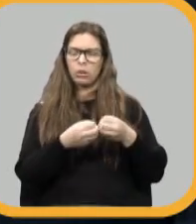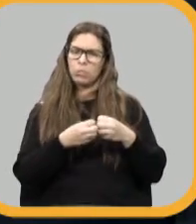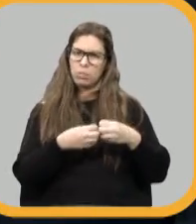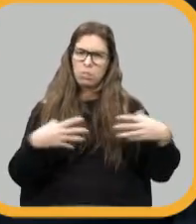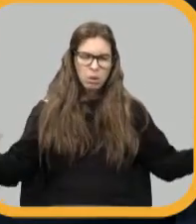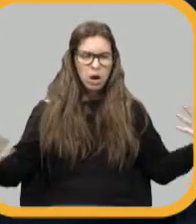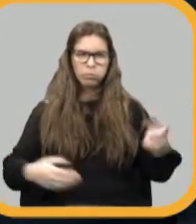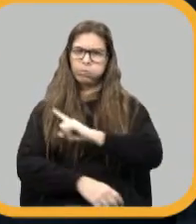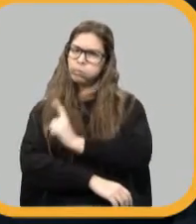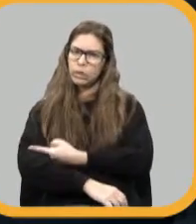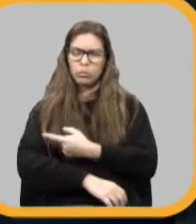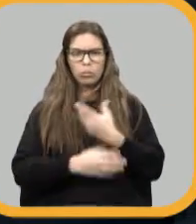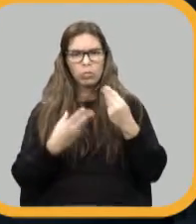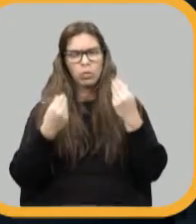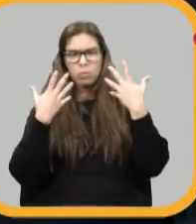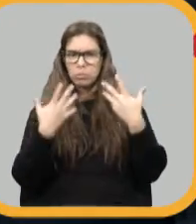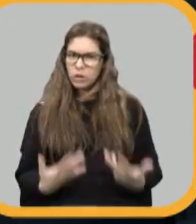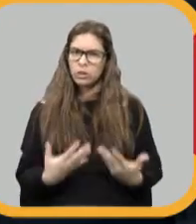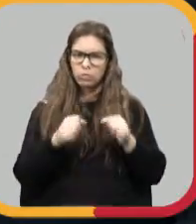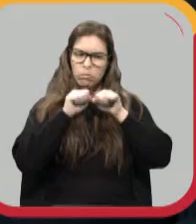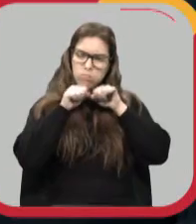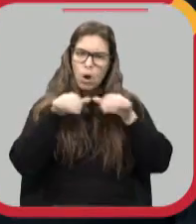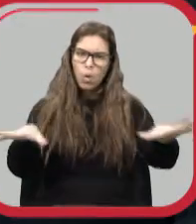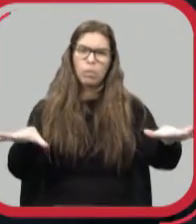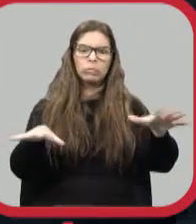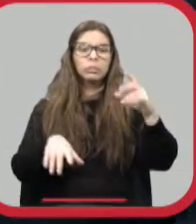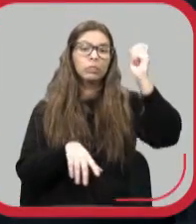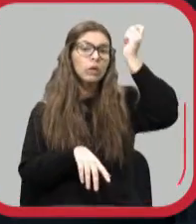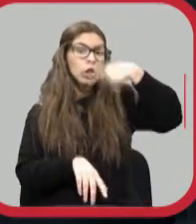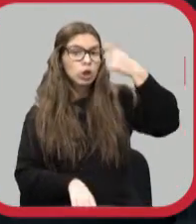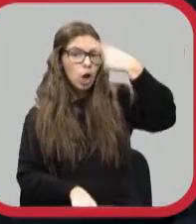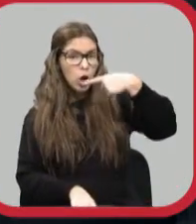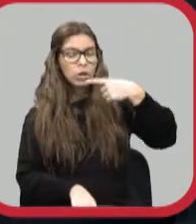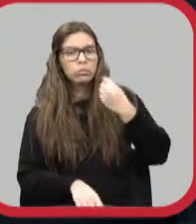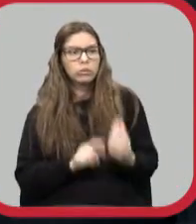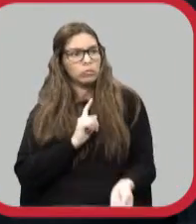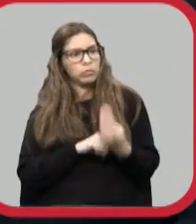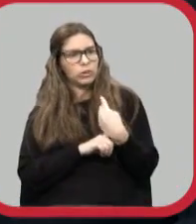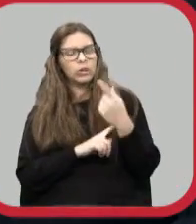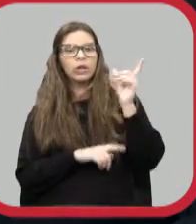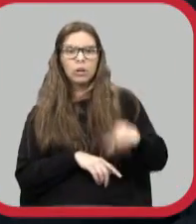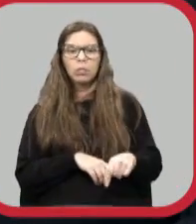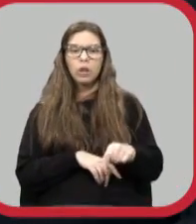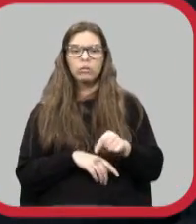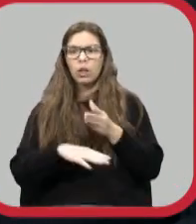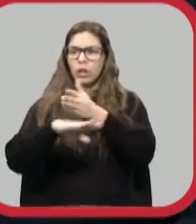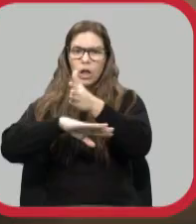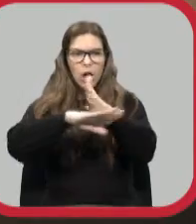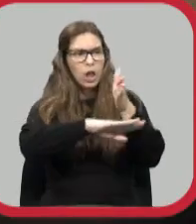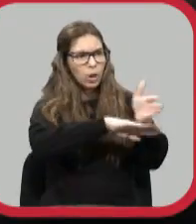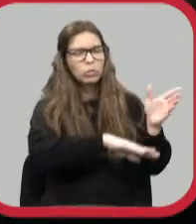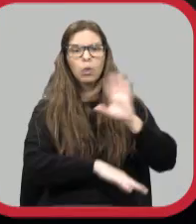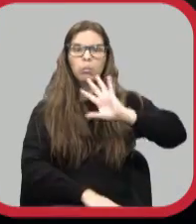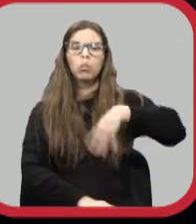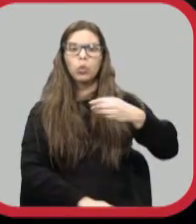digital tem um potencial gigante, não só para contar histórias de maneira completamente diferente, como para chegares aos leitores noutra parte do